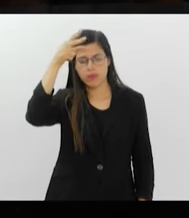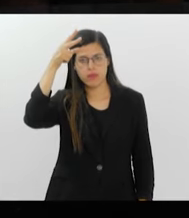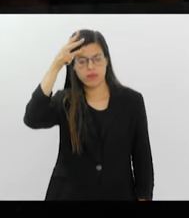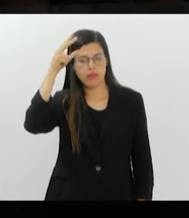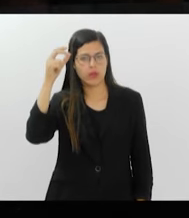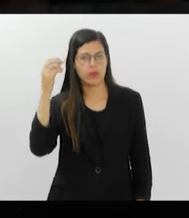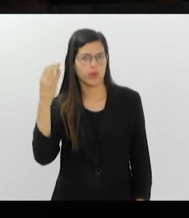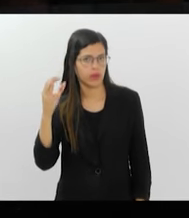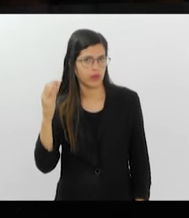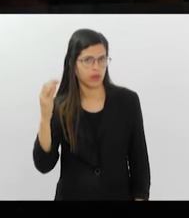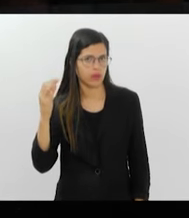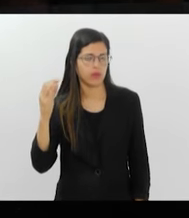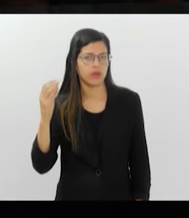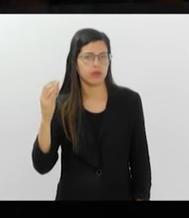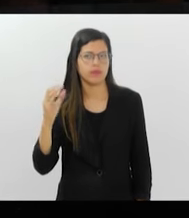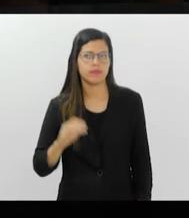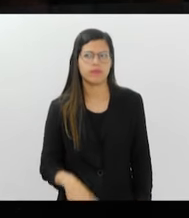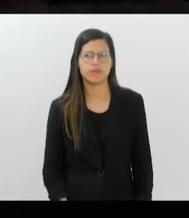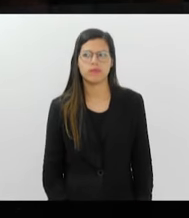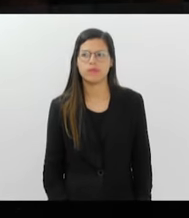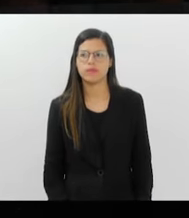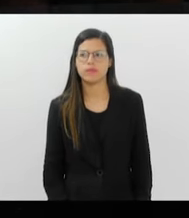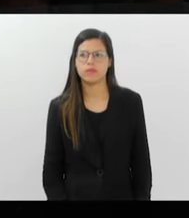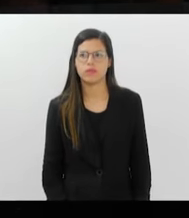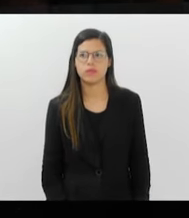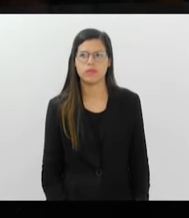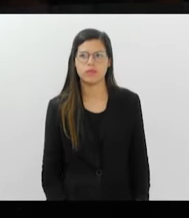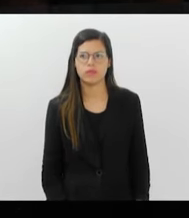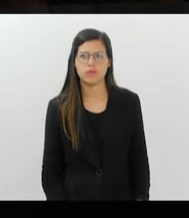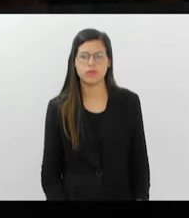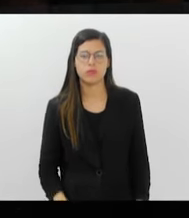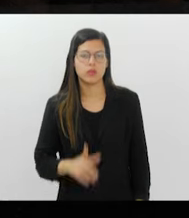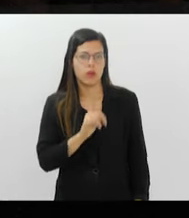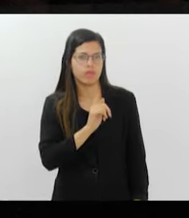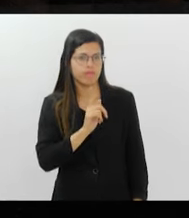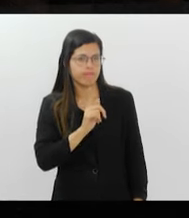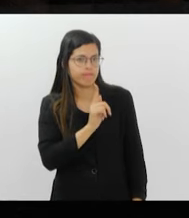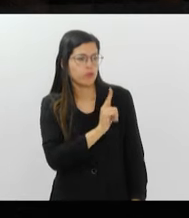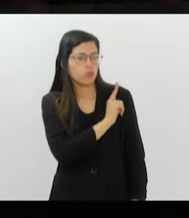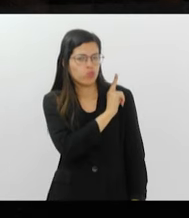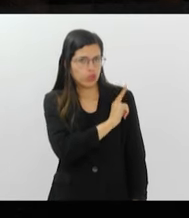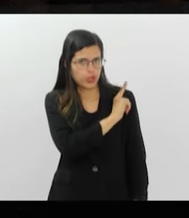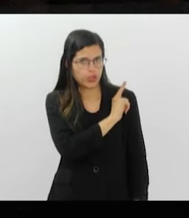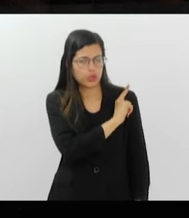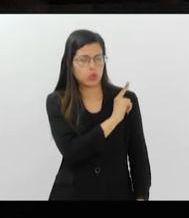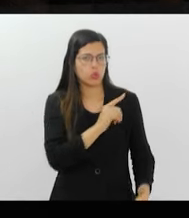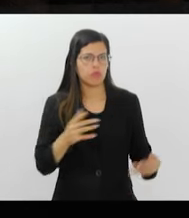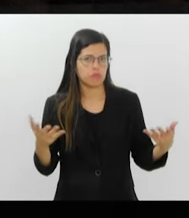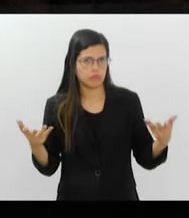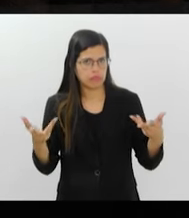de Niterói e que é um gestor eficiente,